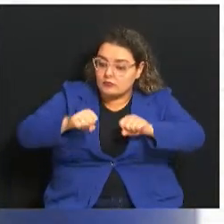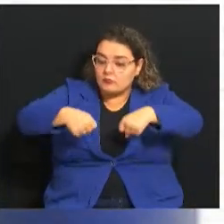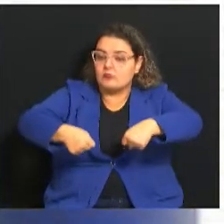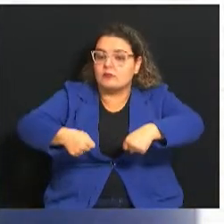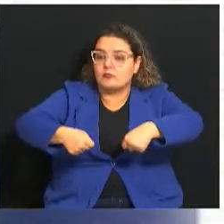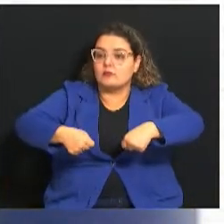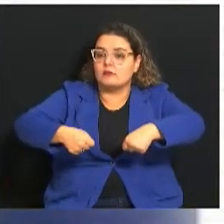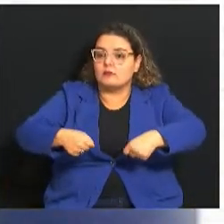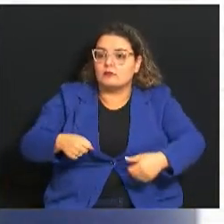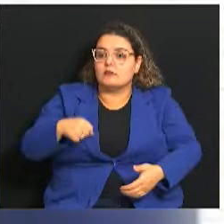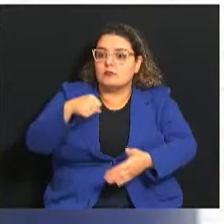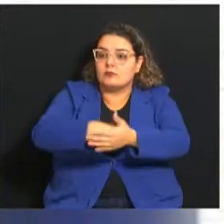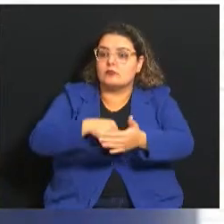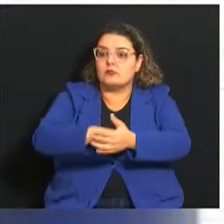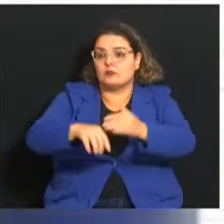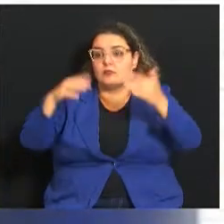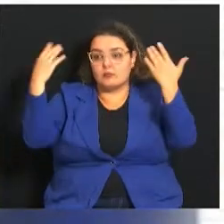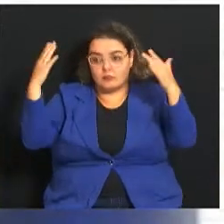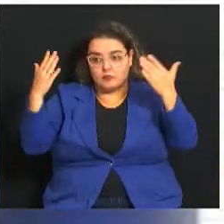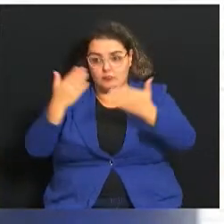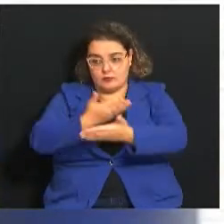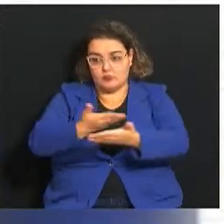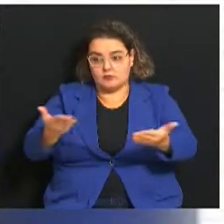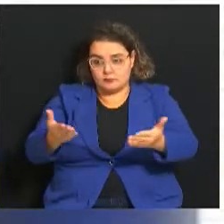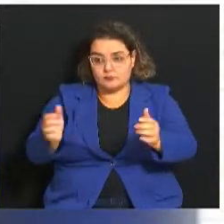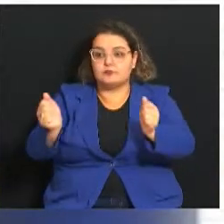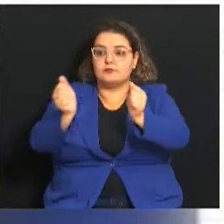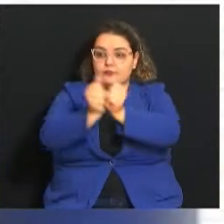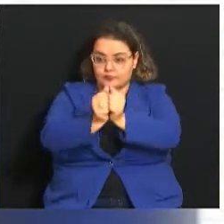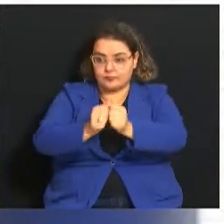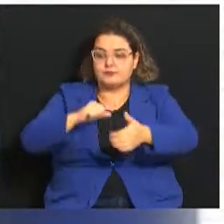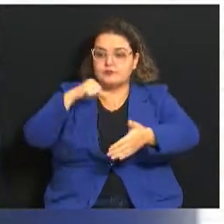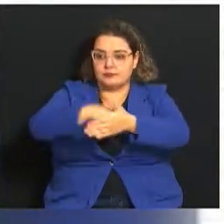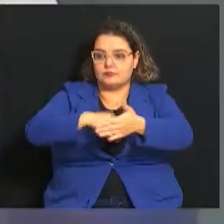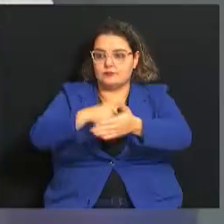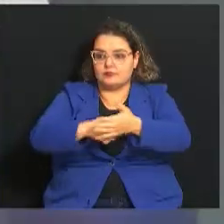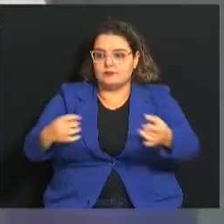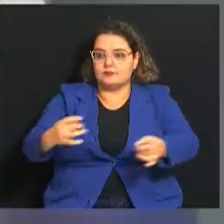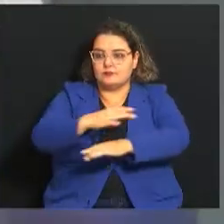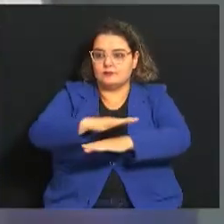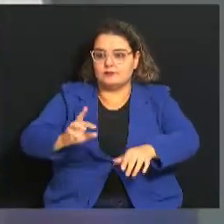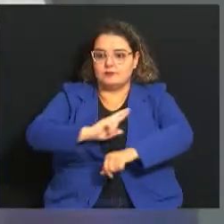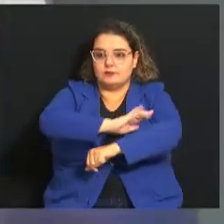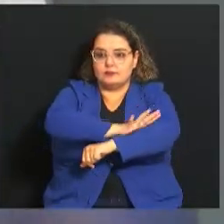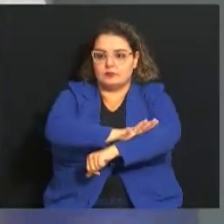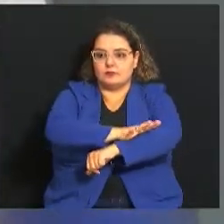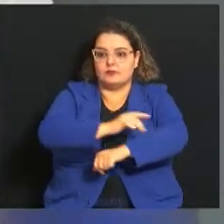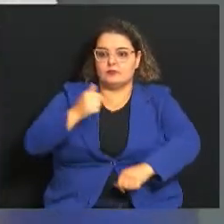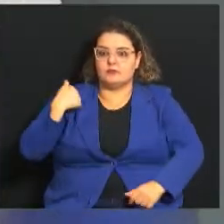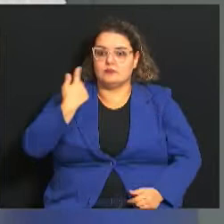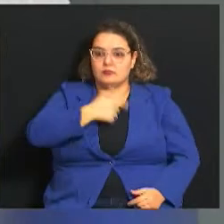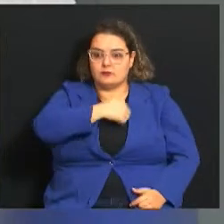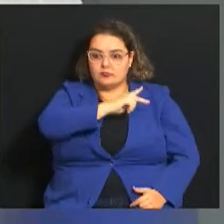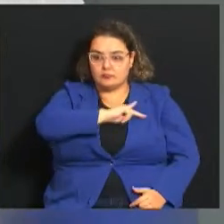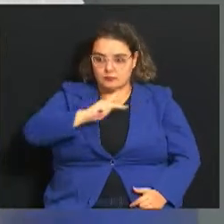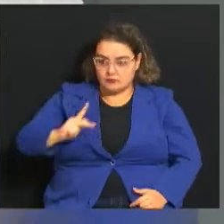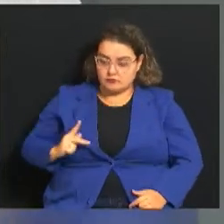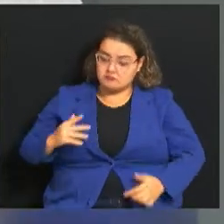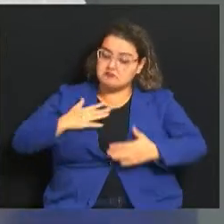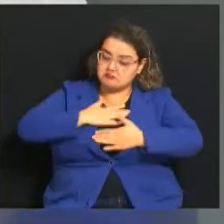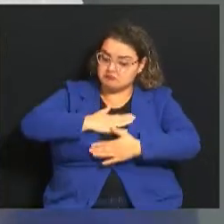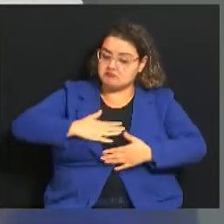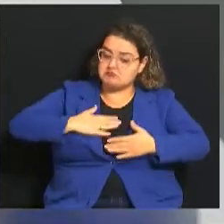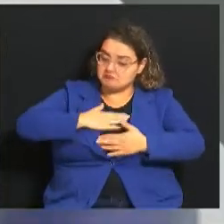camisa, parabeniza vocês e vamos estar juntos nessa luta. Chega de racismo. Nós da Ponte Preta estamos satisfeitos, porque